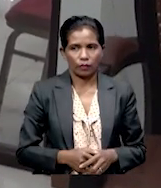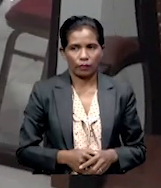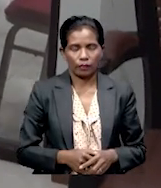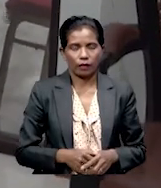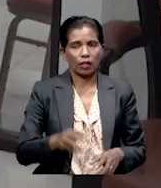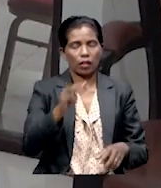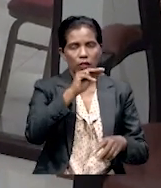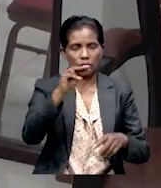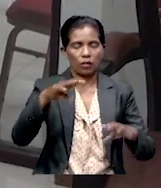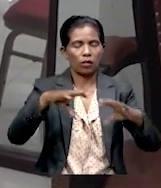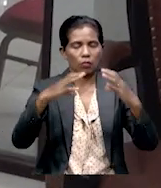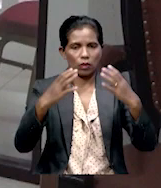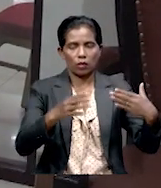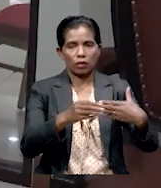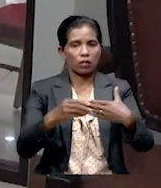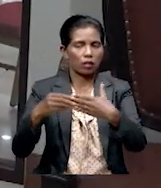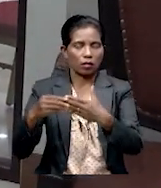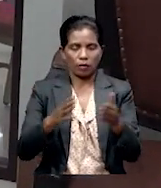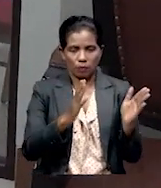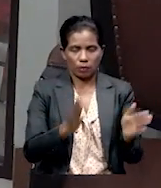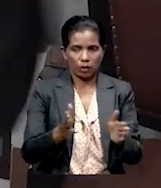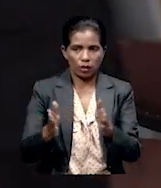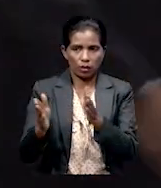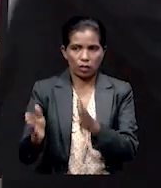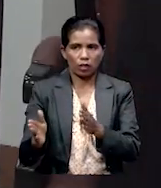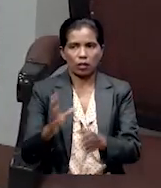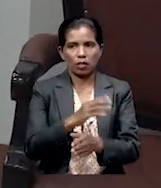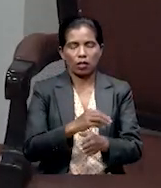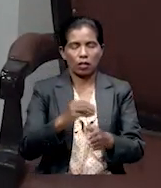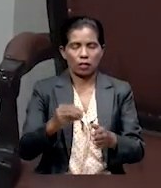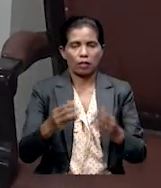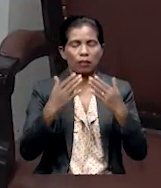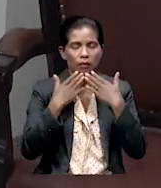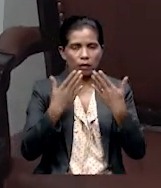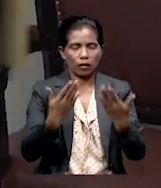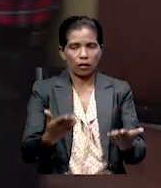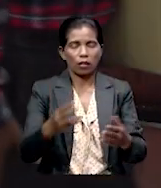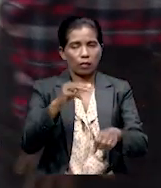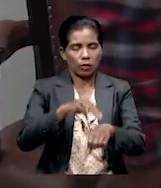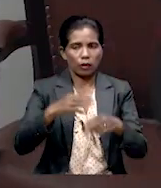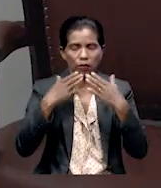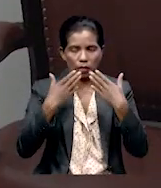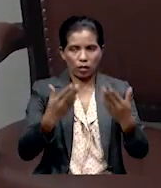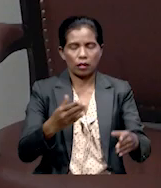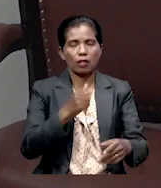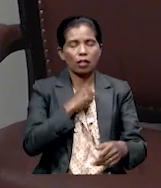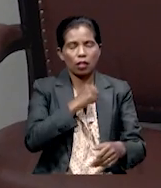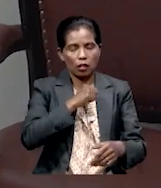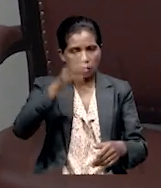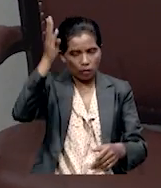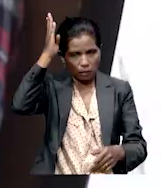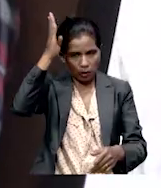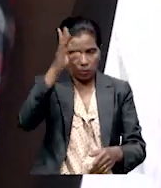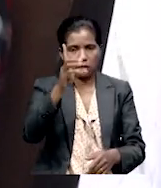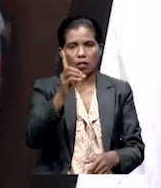Segunda, né, comissão organizadora relata preparação para recepção no missa agradecimento ba Cardeal Timoruan, Dom Virgílio do Carmo da